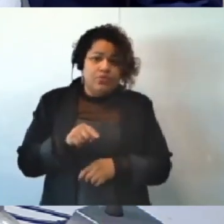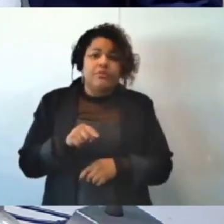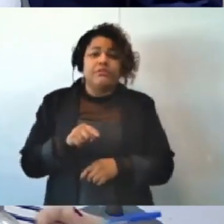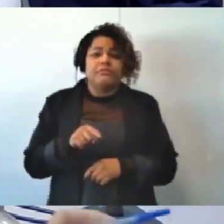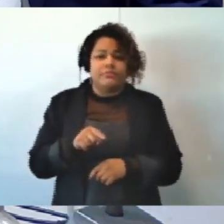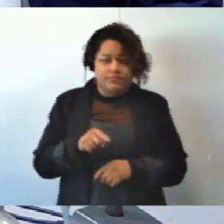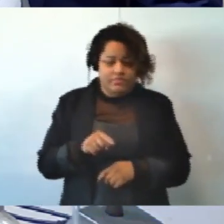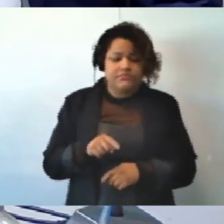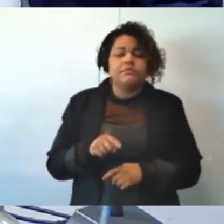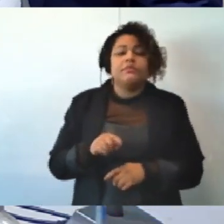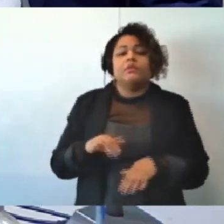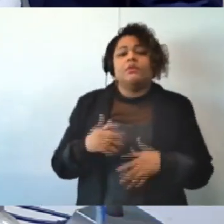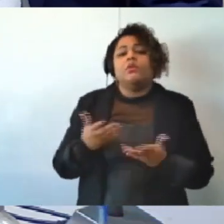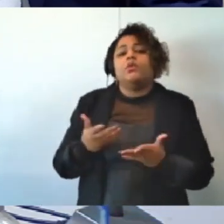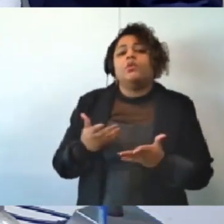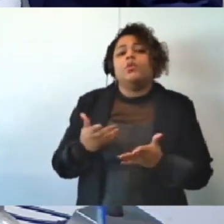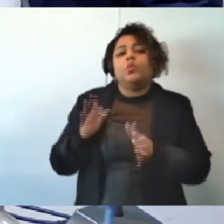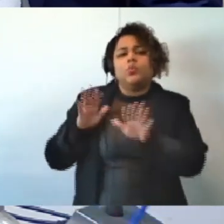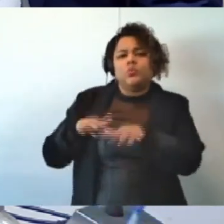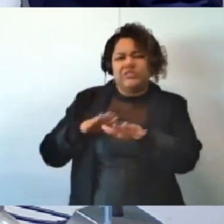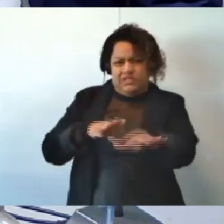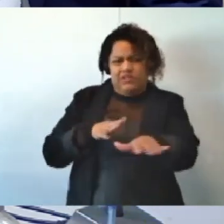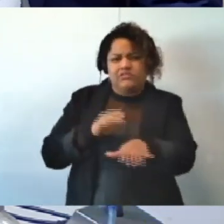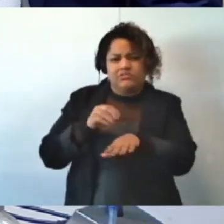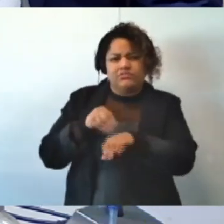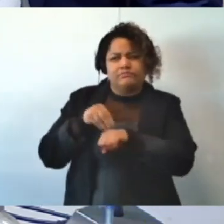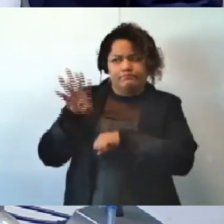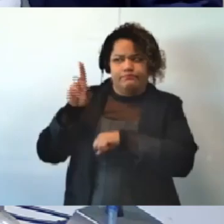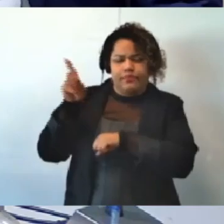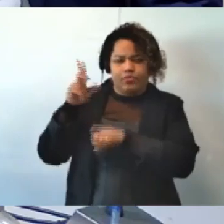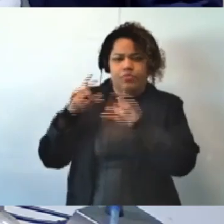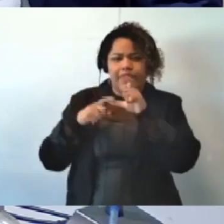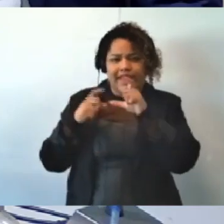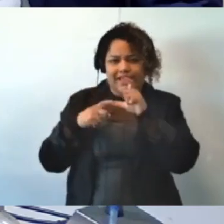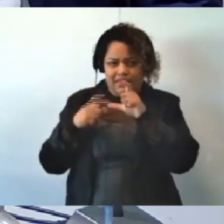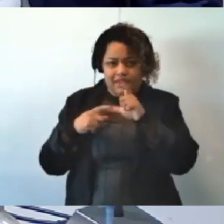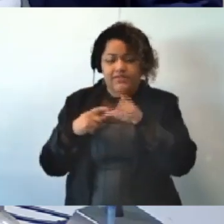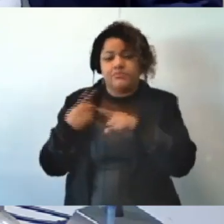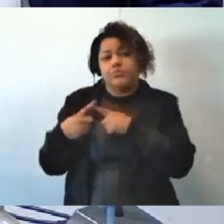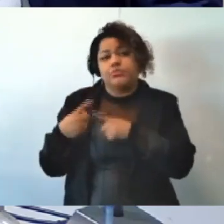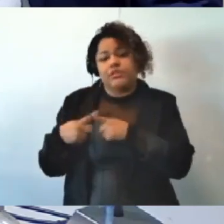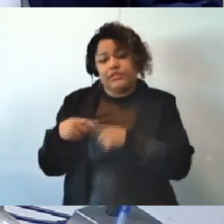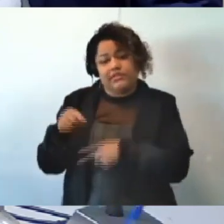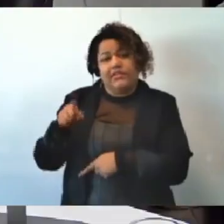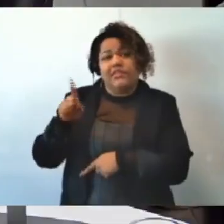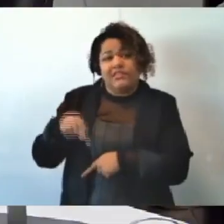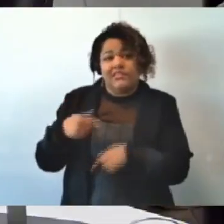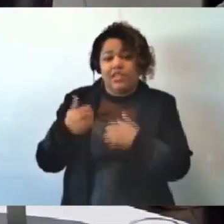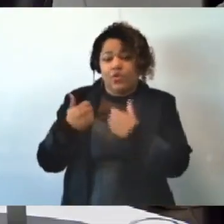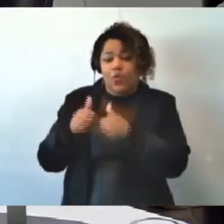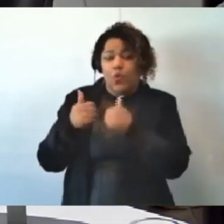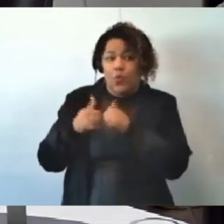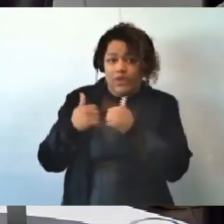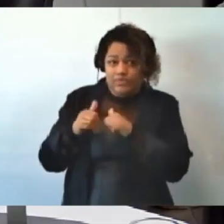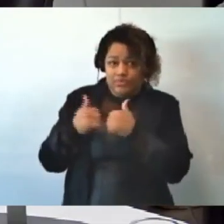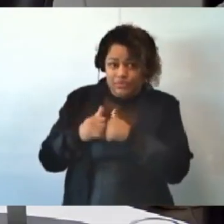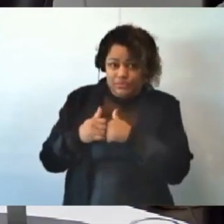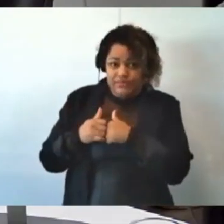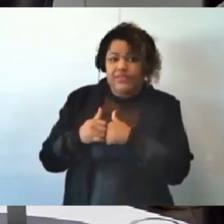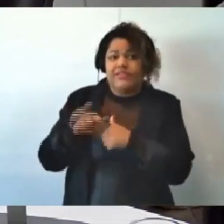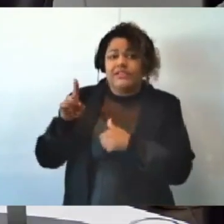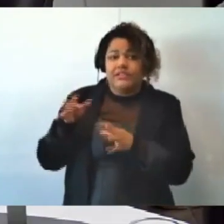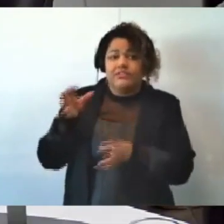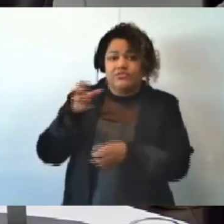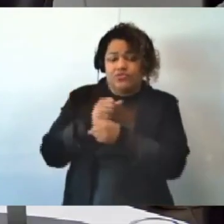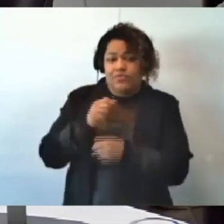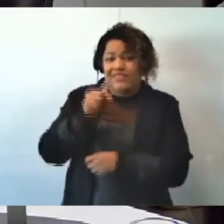que primeiro porque a gente está falando de ônibus, né, que são 7 linhas a mais na Chateaubriand, e a gente mora numa